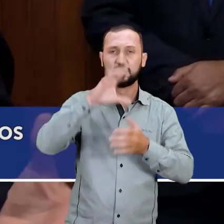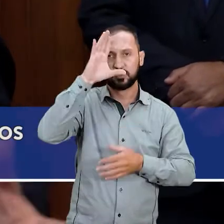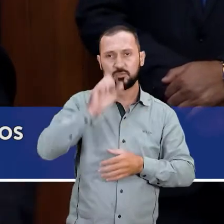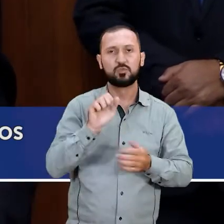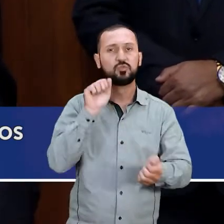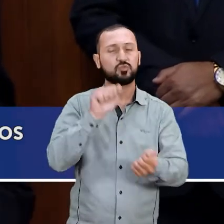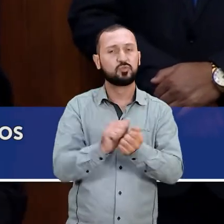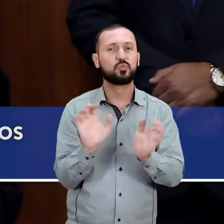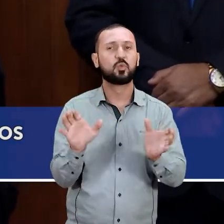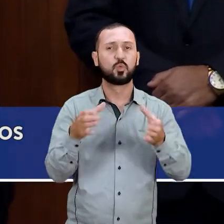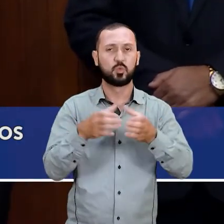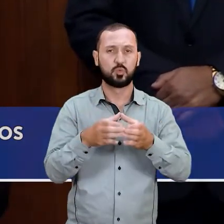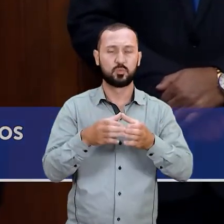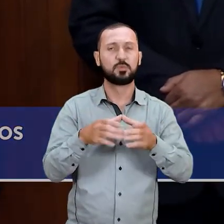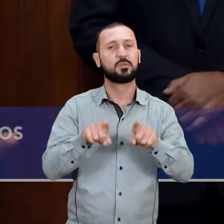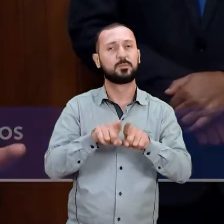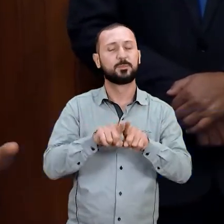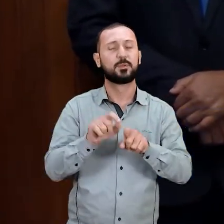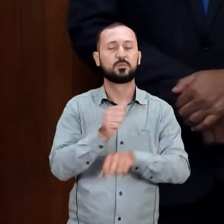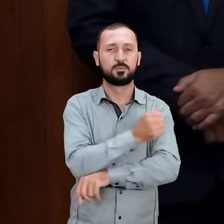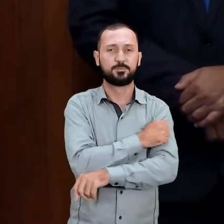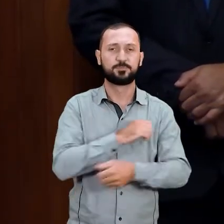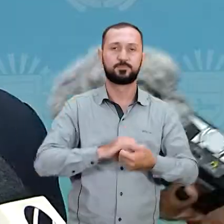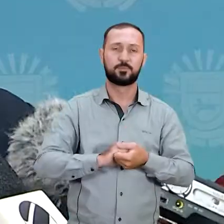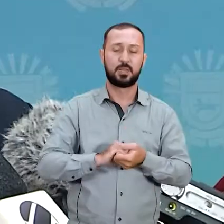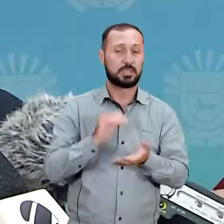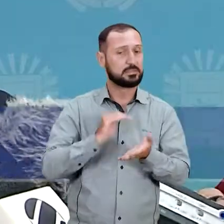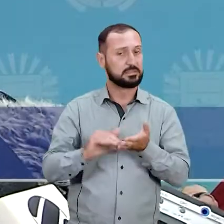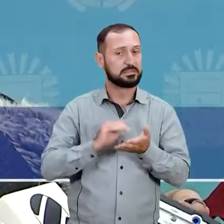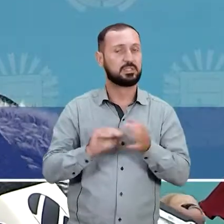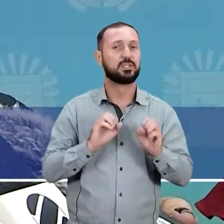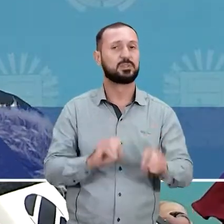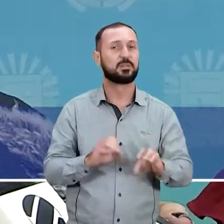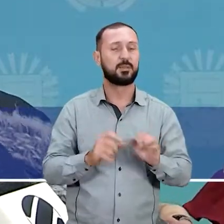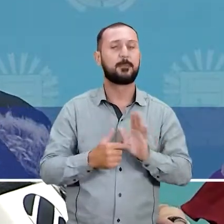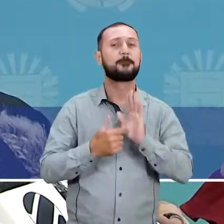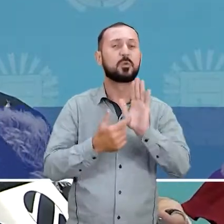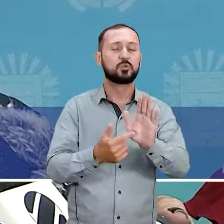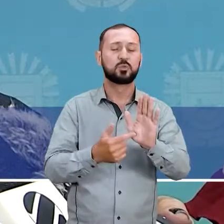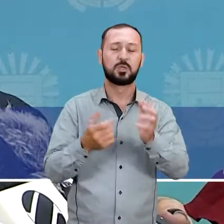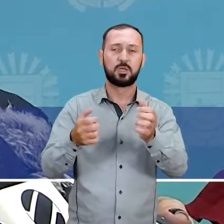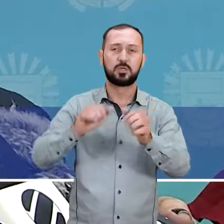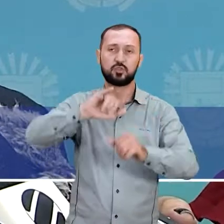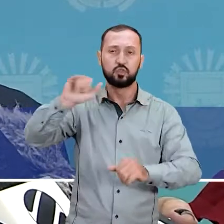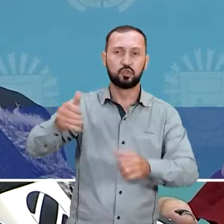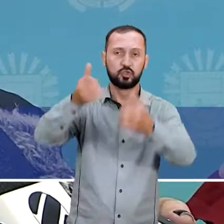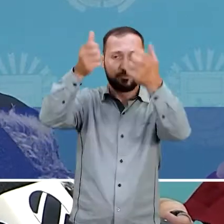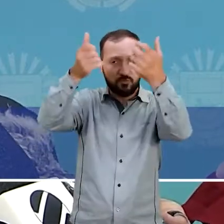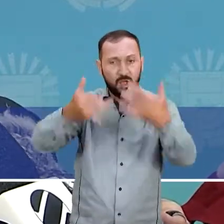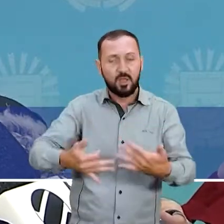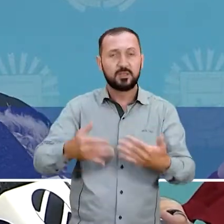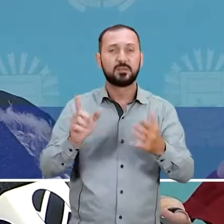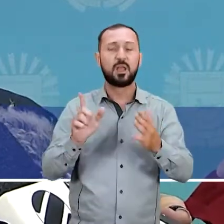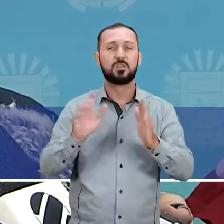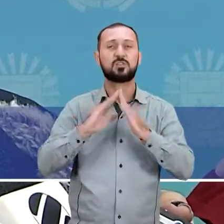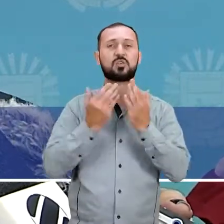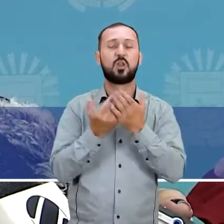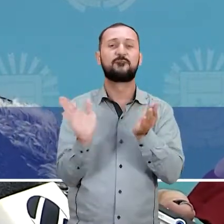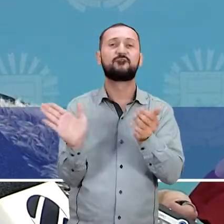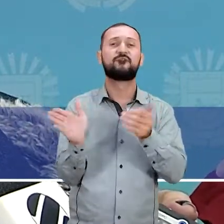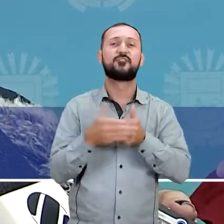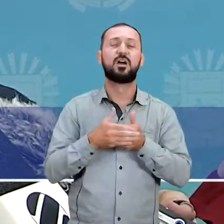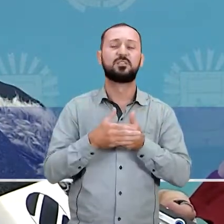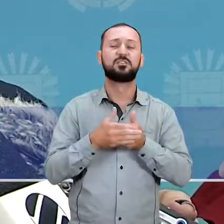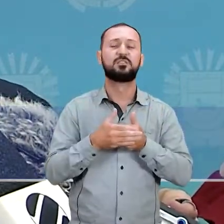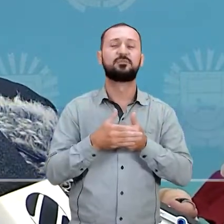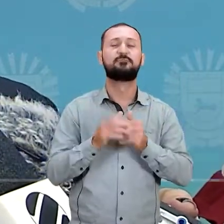de decisões junto à categoria e aos alunos. A Secretaria de Educação apresentou as suas justificativas para o fechamento das